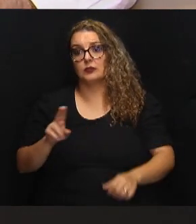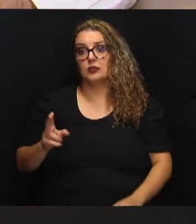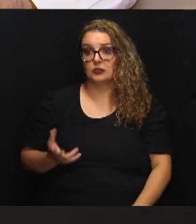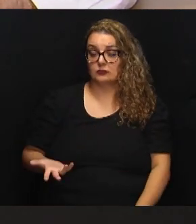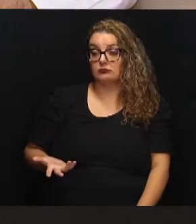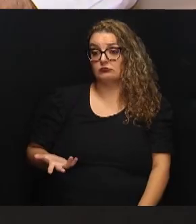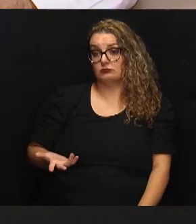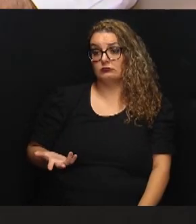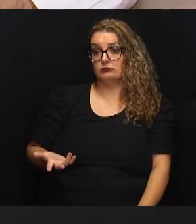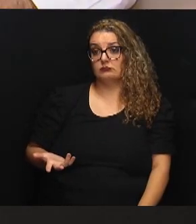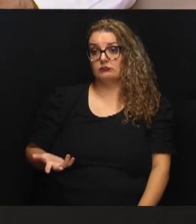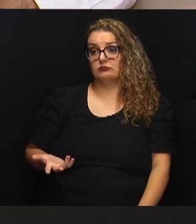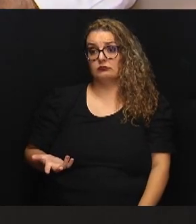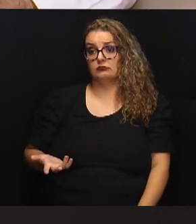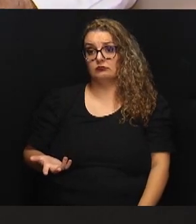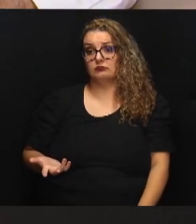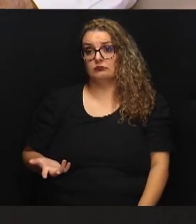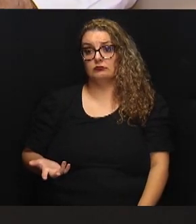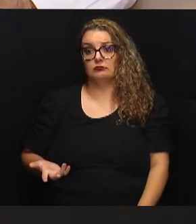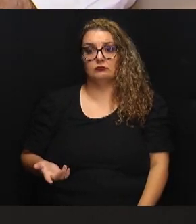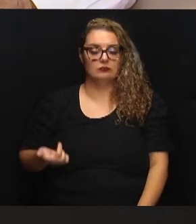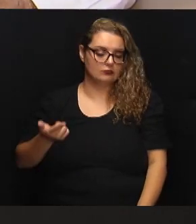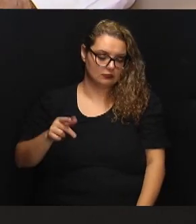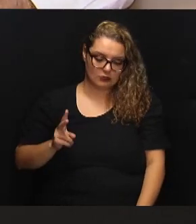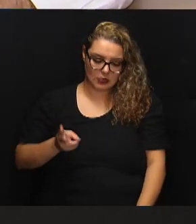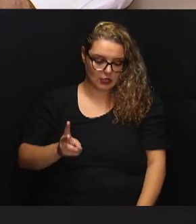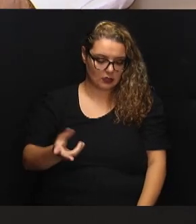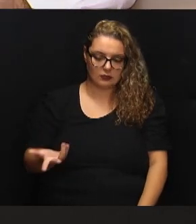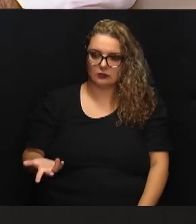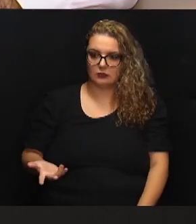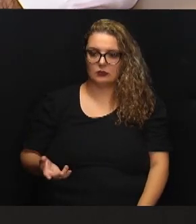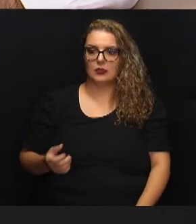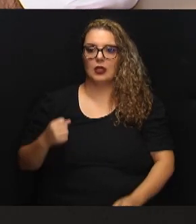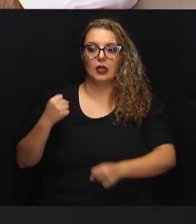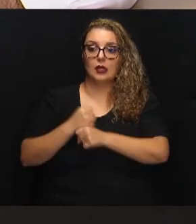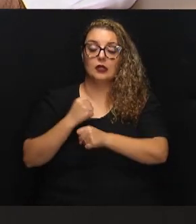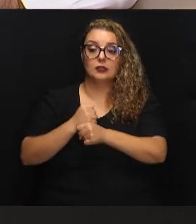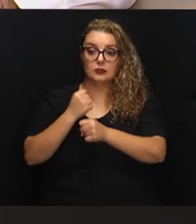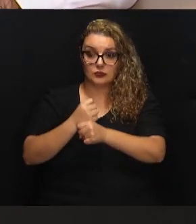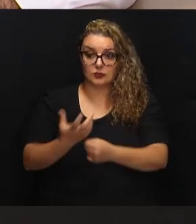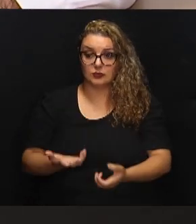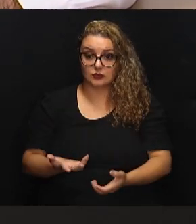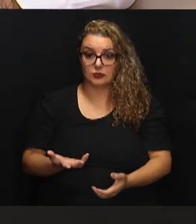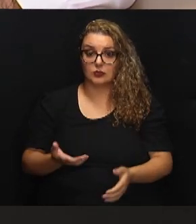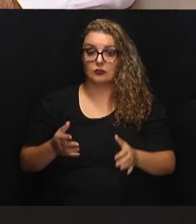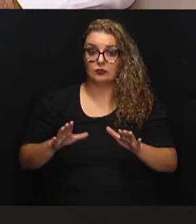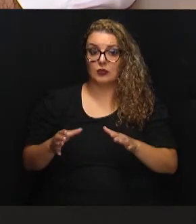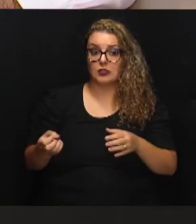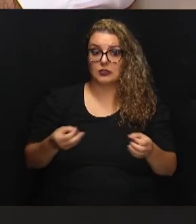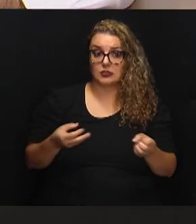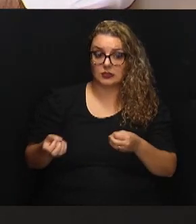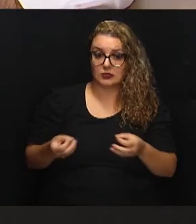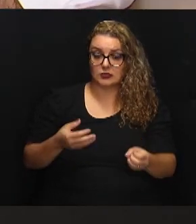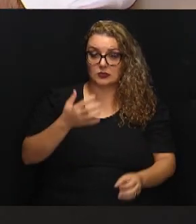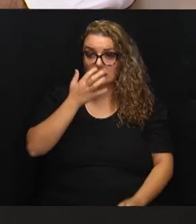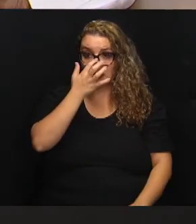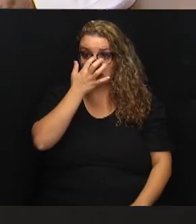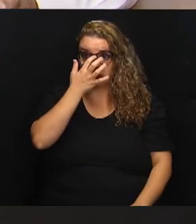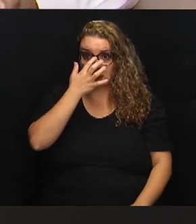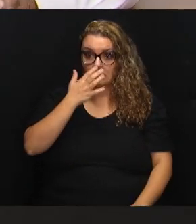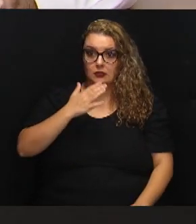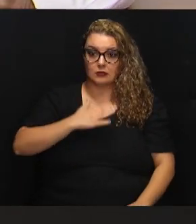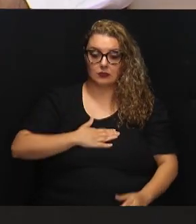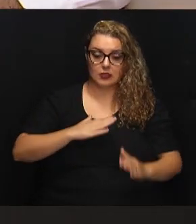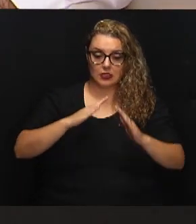Mas ele é permanente, então já há várias décadas, né? Mais recentemente, chama-se Minha Casa Minha